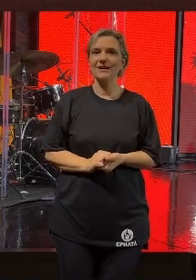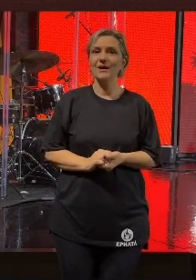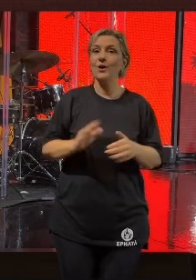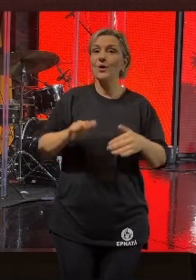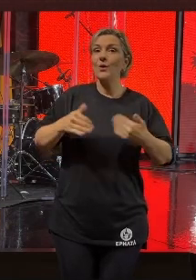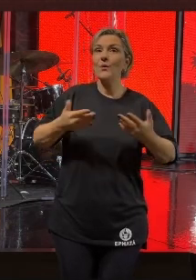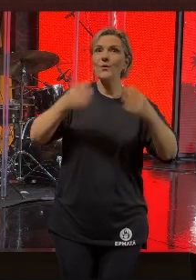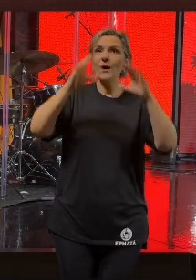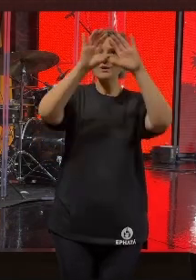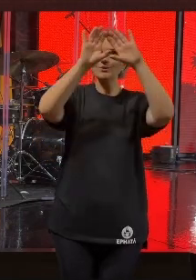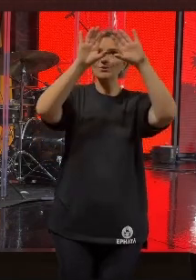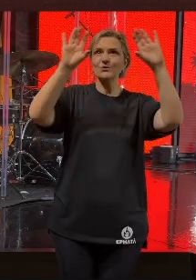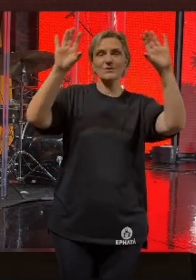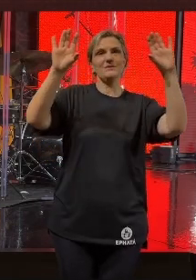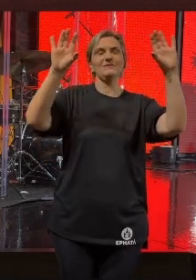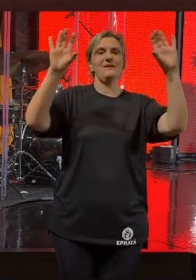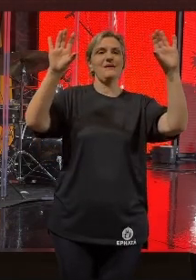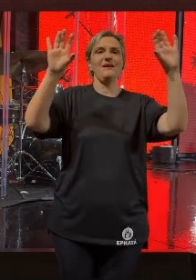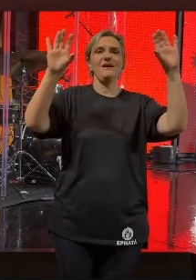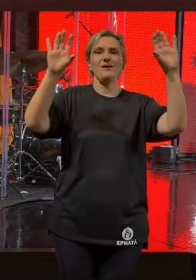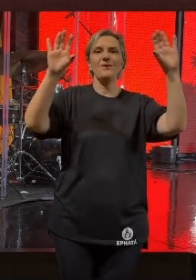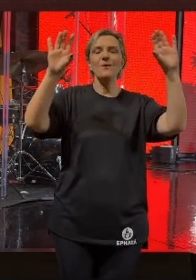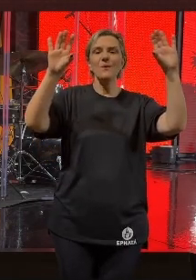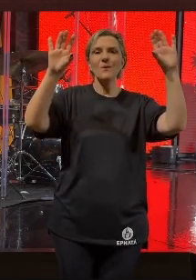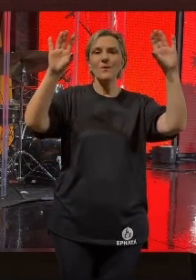Quando os céus determinam.